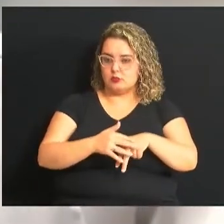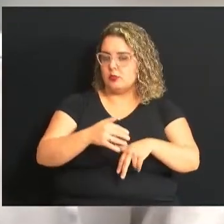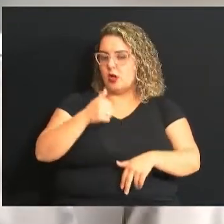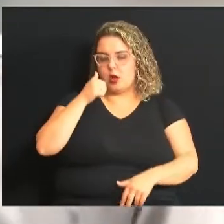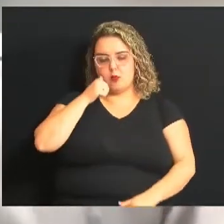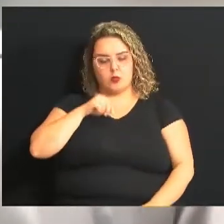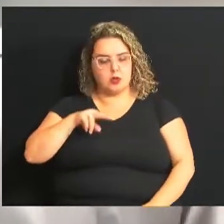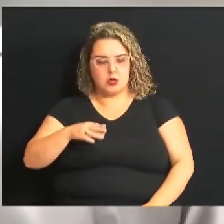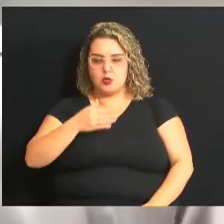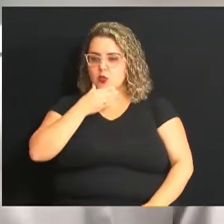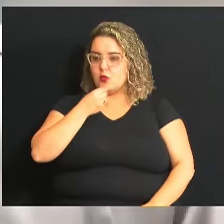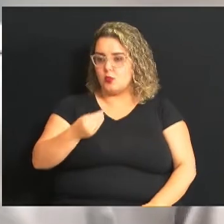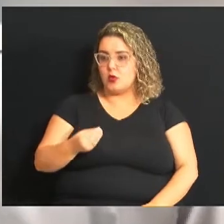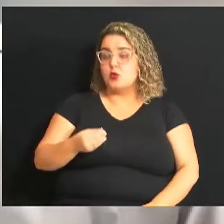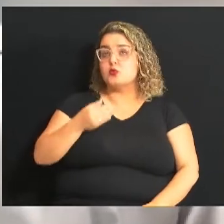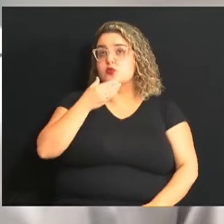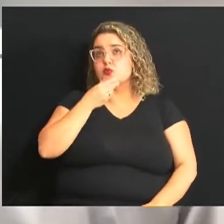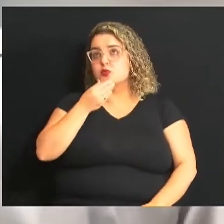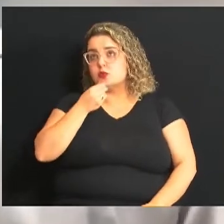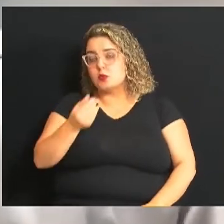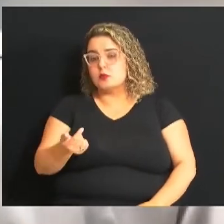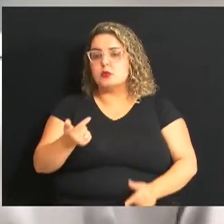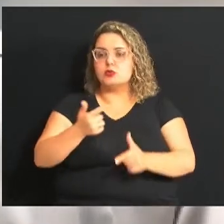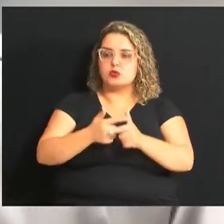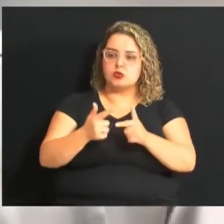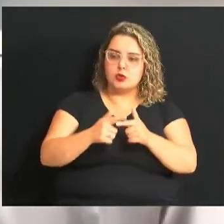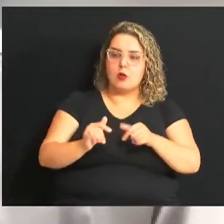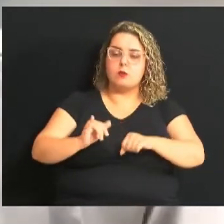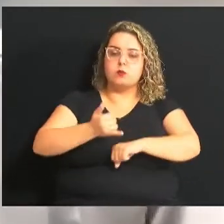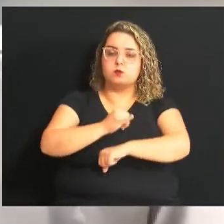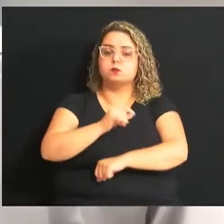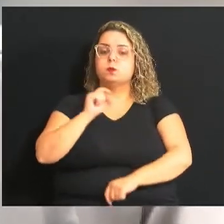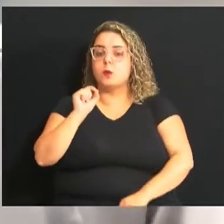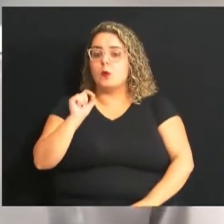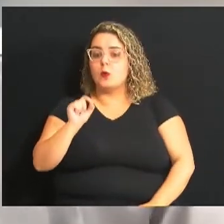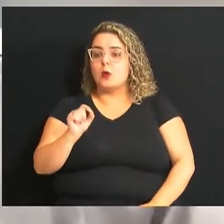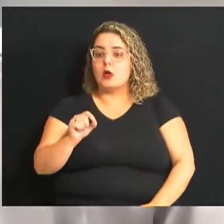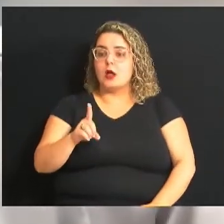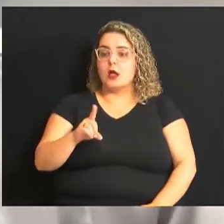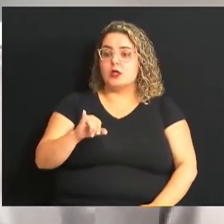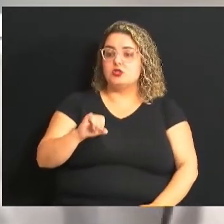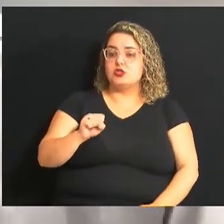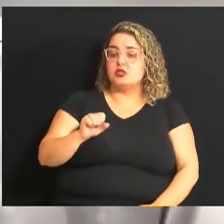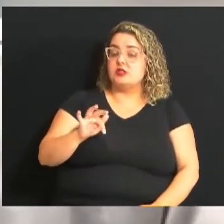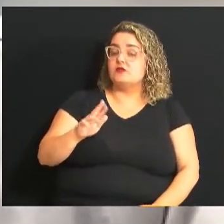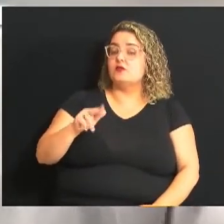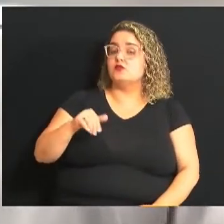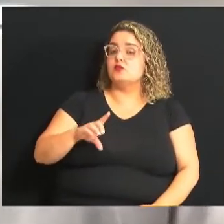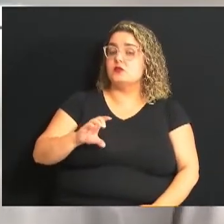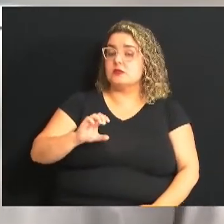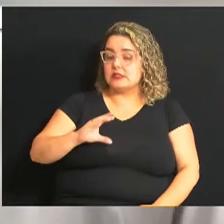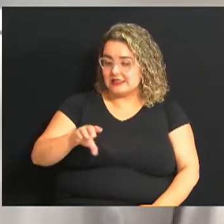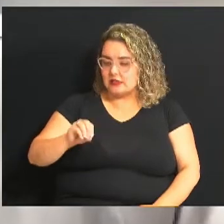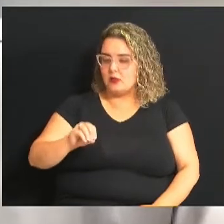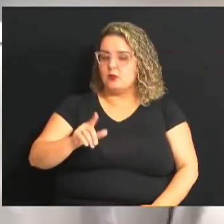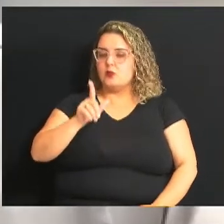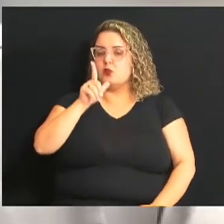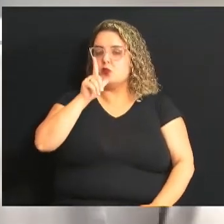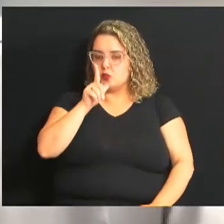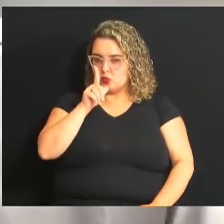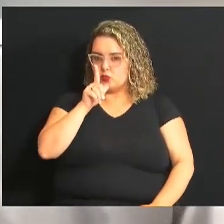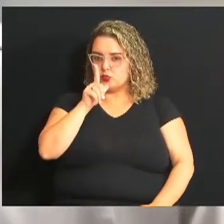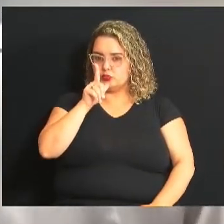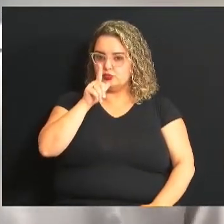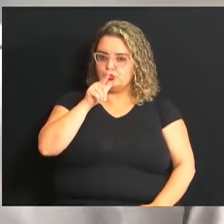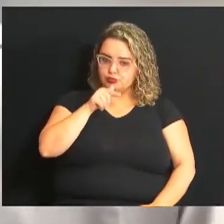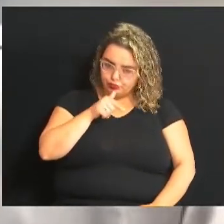mulher. No homem, um dos problemas da obesidade é a disfunção erétil. Quando você emagrece,